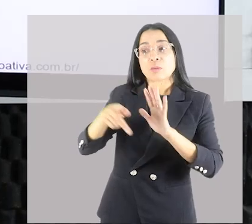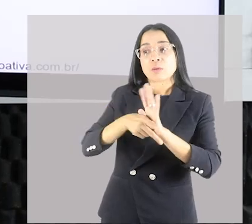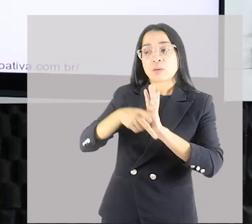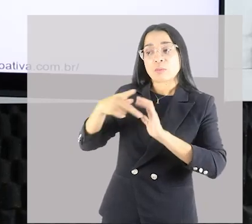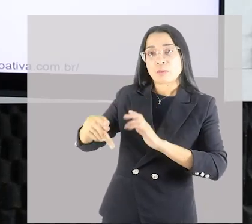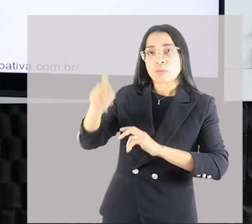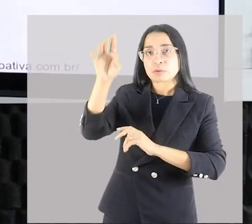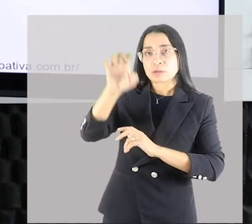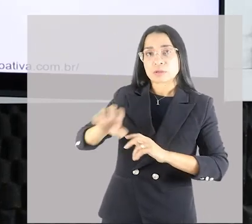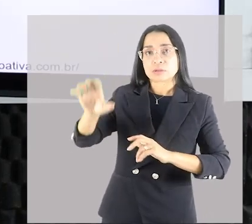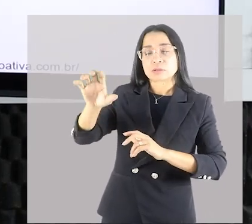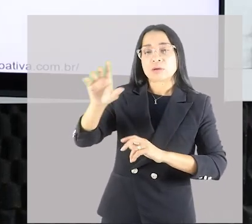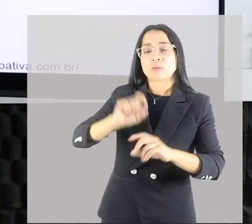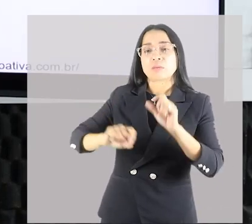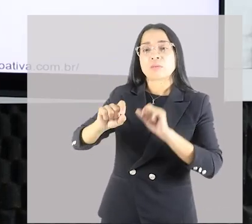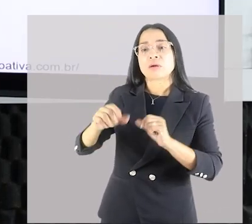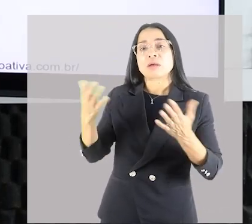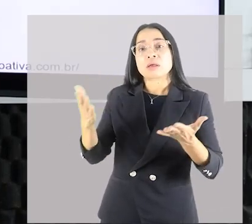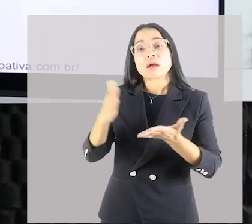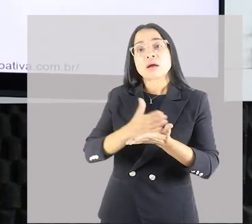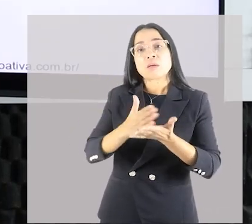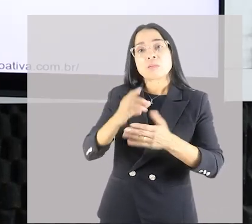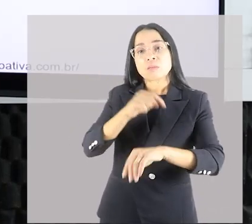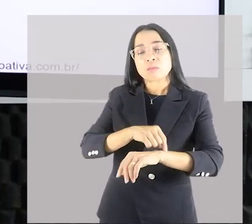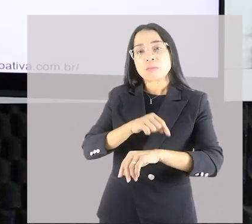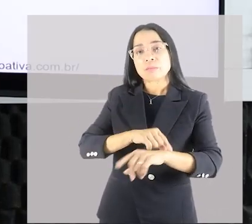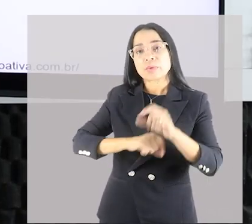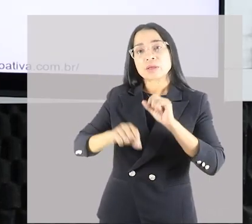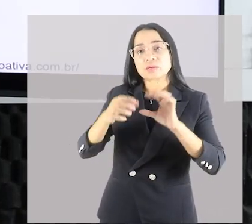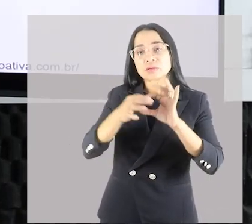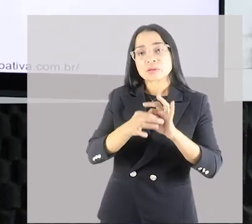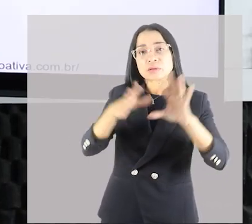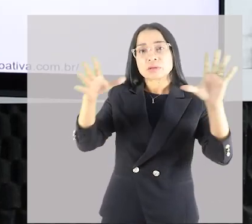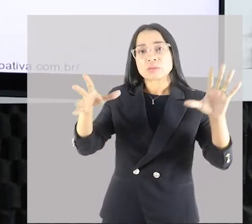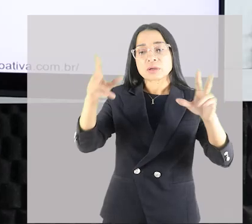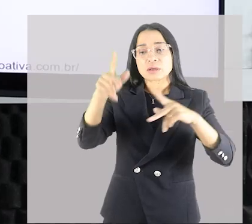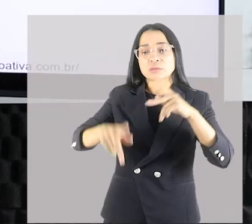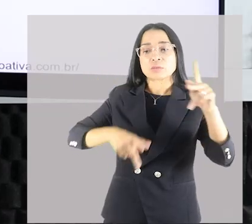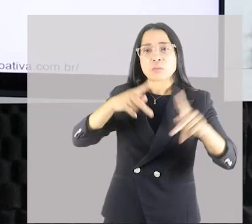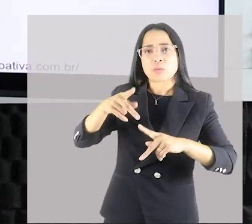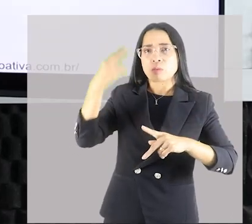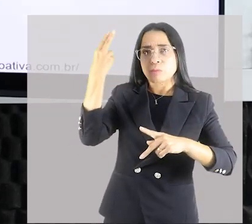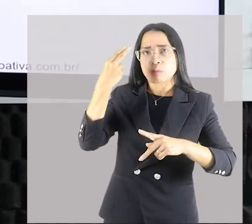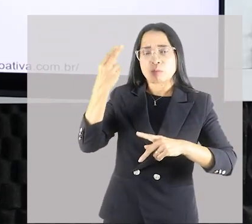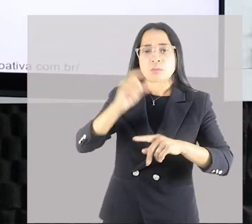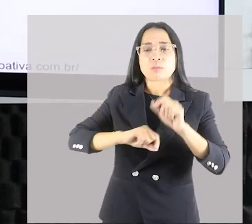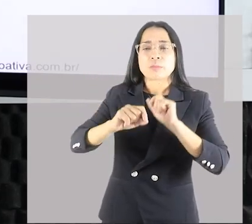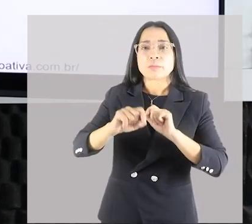região. Mas em determinado momento, eles liberavam para o povo comum.